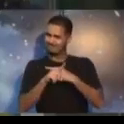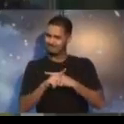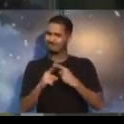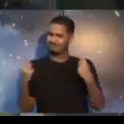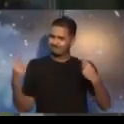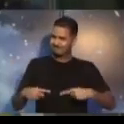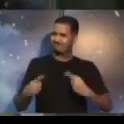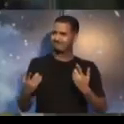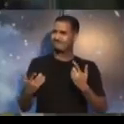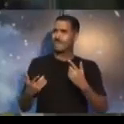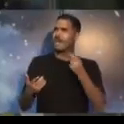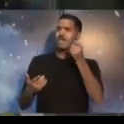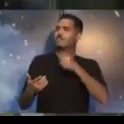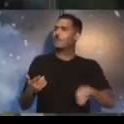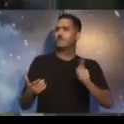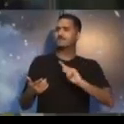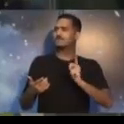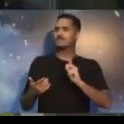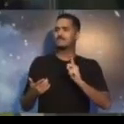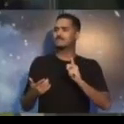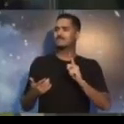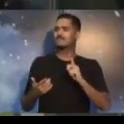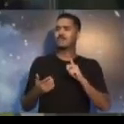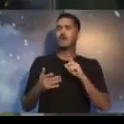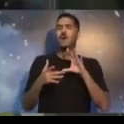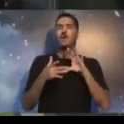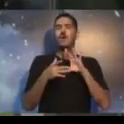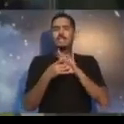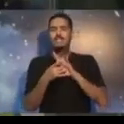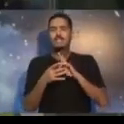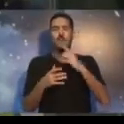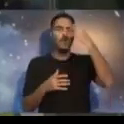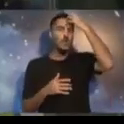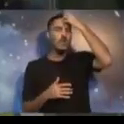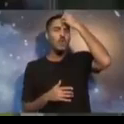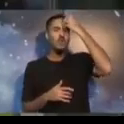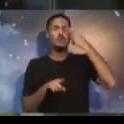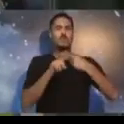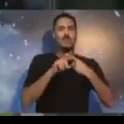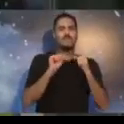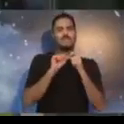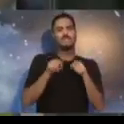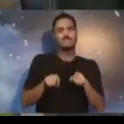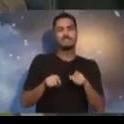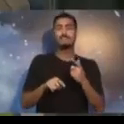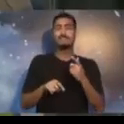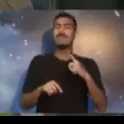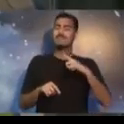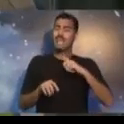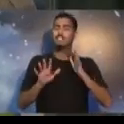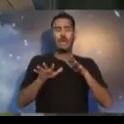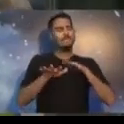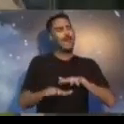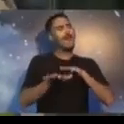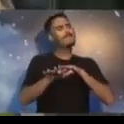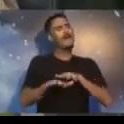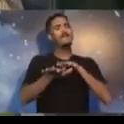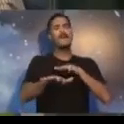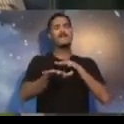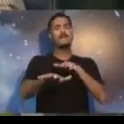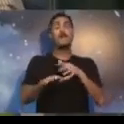algum, ficar conectados pela culpa por trazermos isso. Nós estamos em marcha.